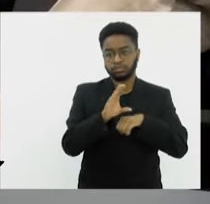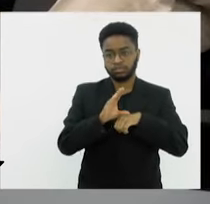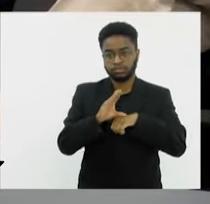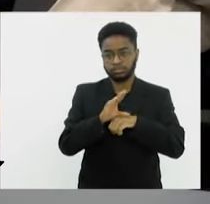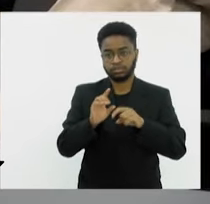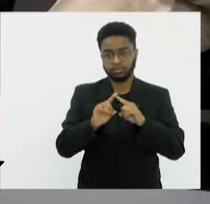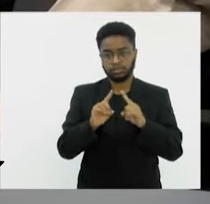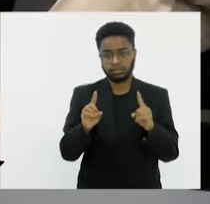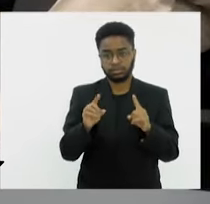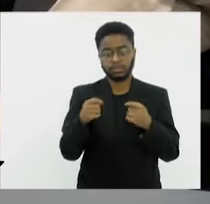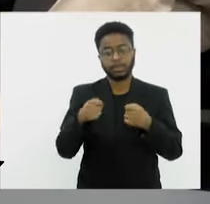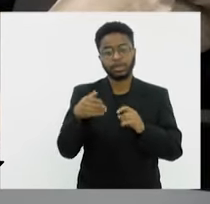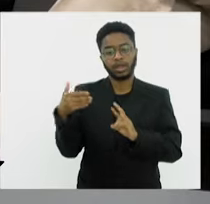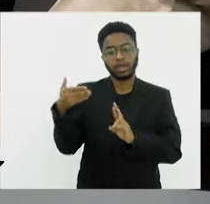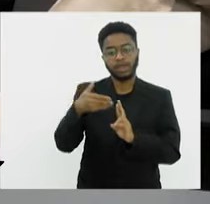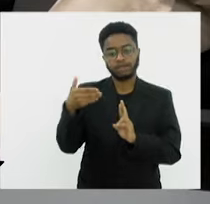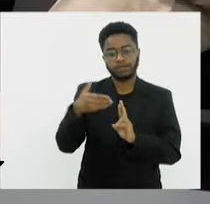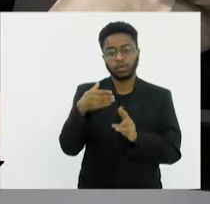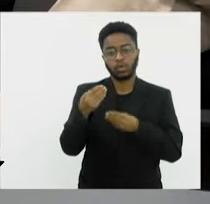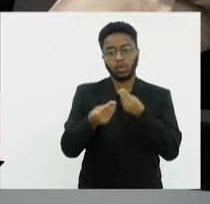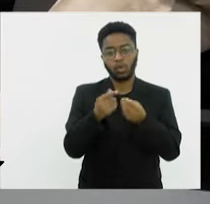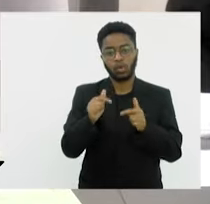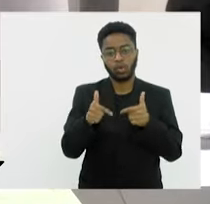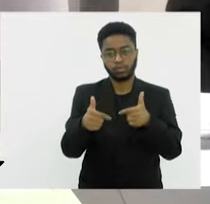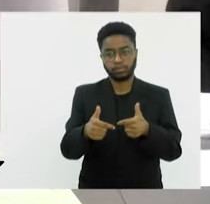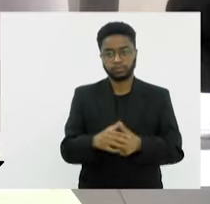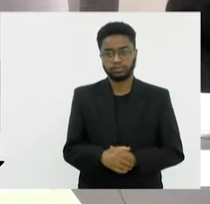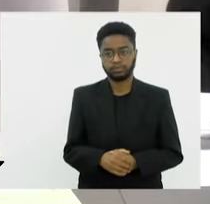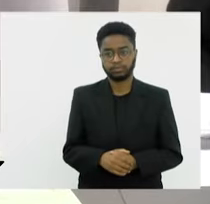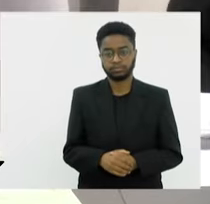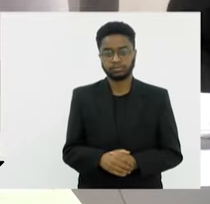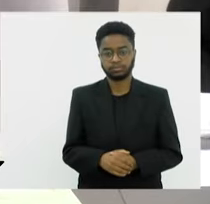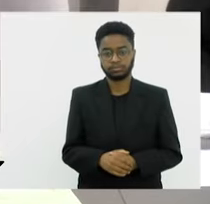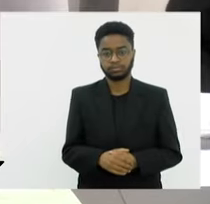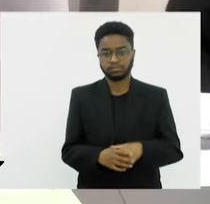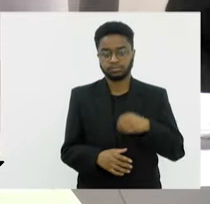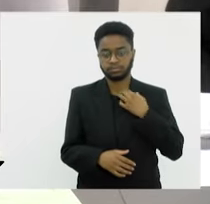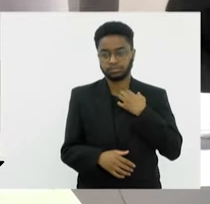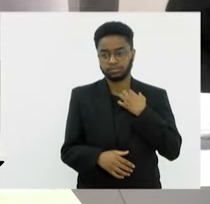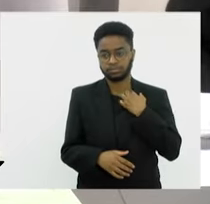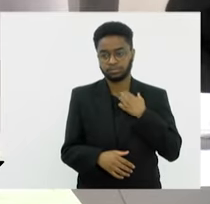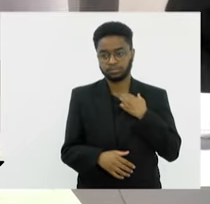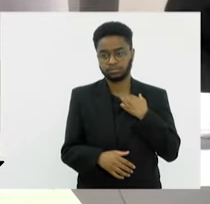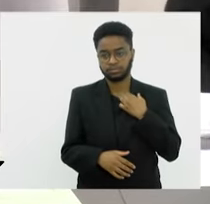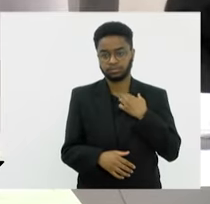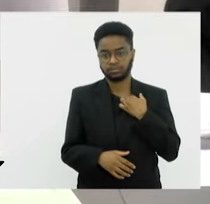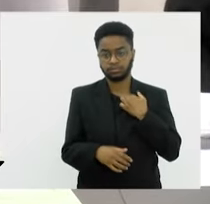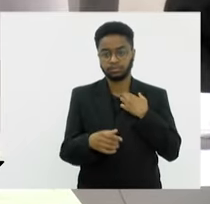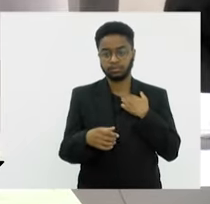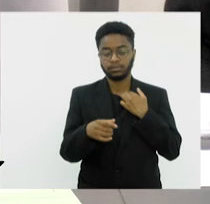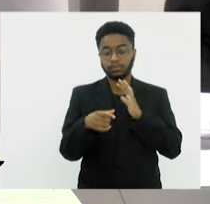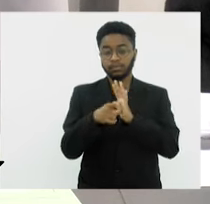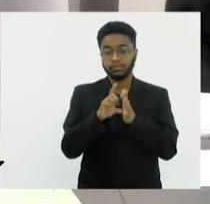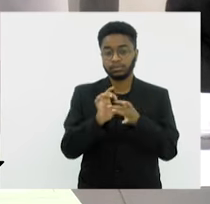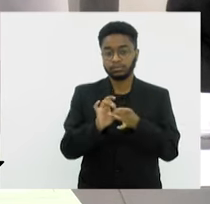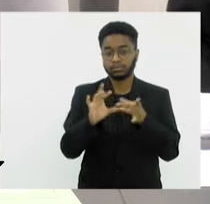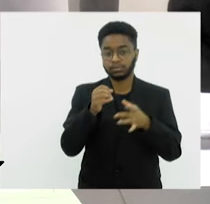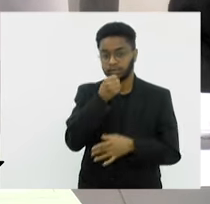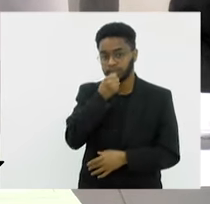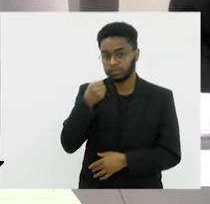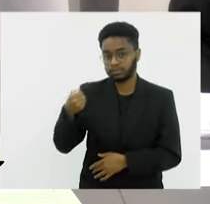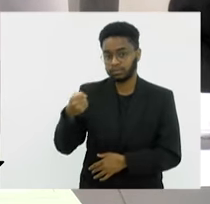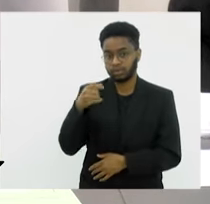nesse sentido, como uma referência. Mas mesmo nessa referência, antes de passar a palavra ao deputado Luiz Paulo, se Vossa Excelência me permite uma